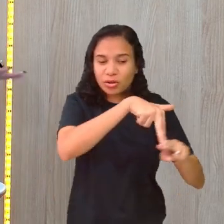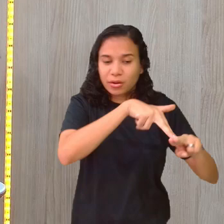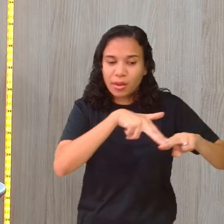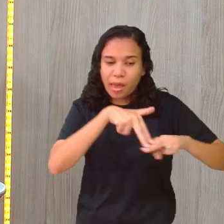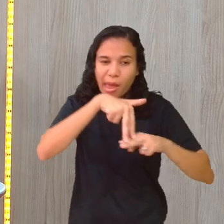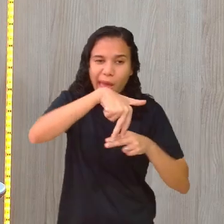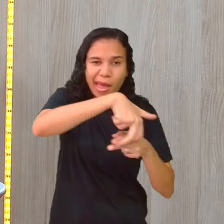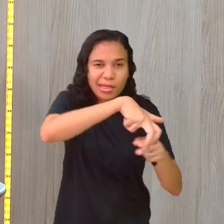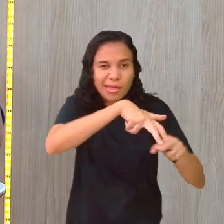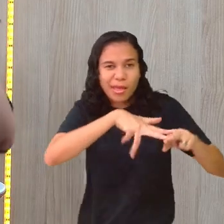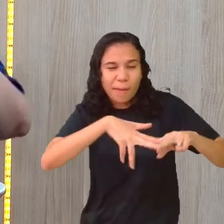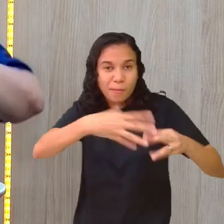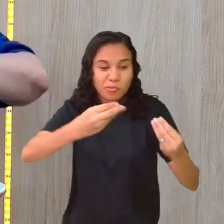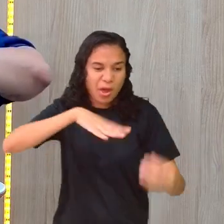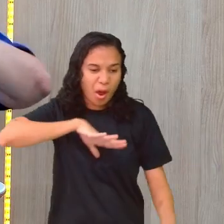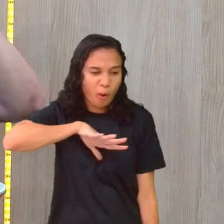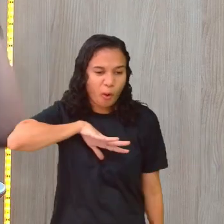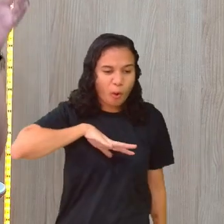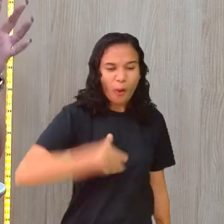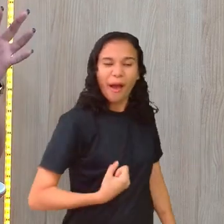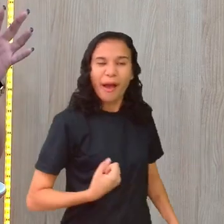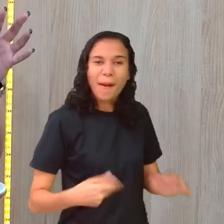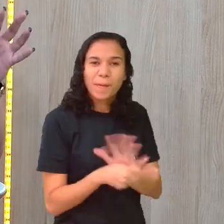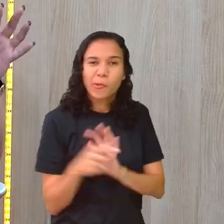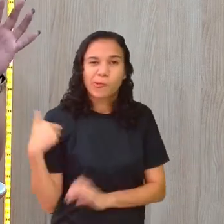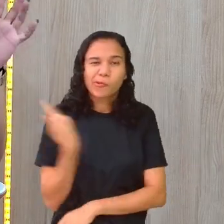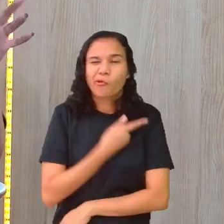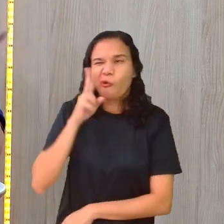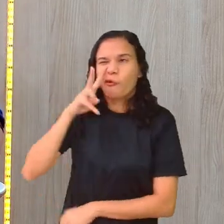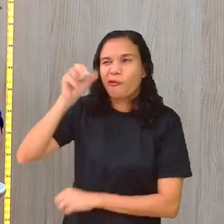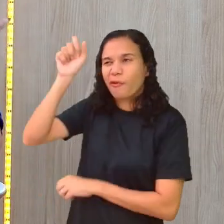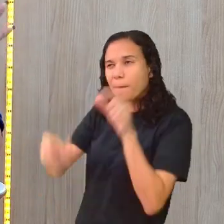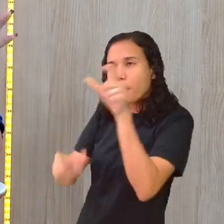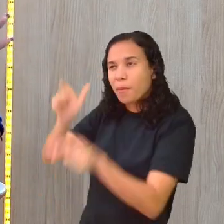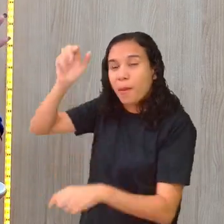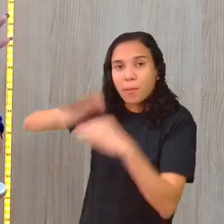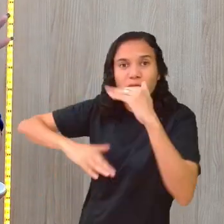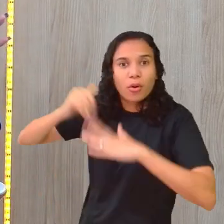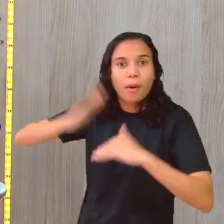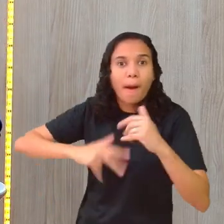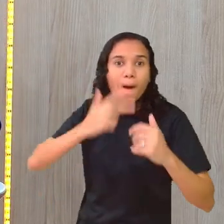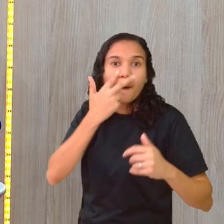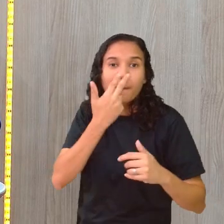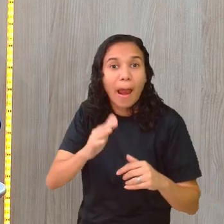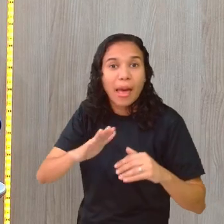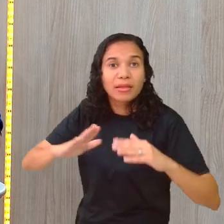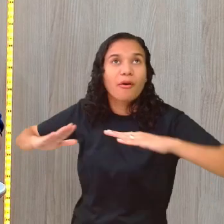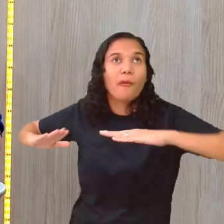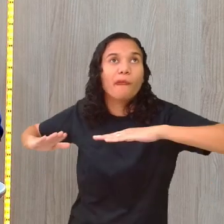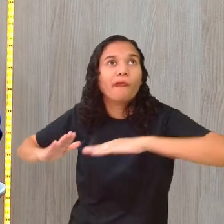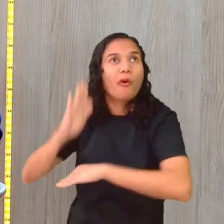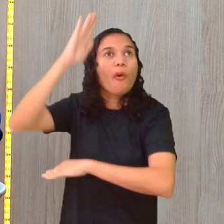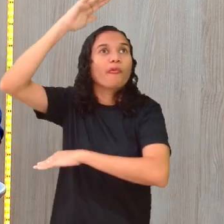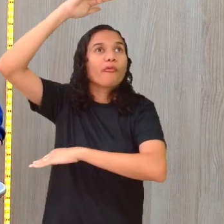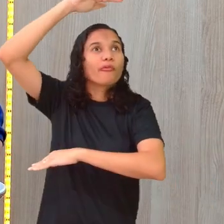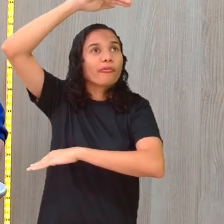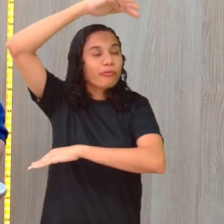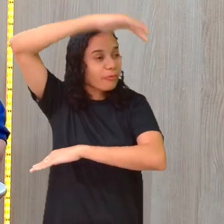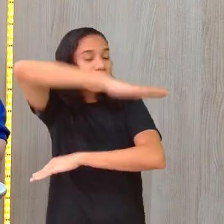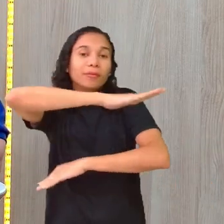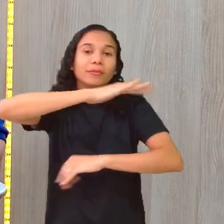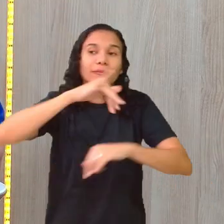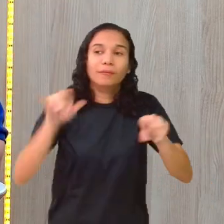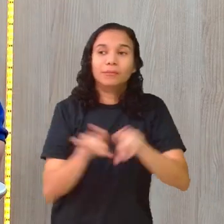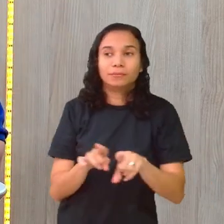coisa radical de ver aqueles atletas voando literalmente no skate, né? E também